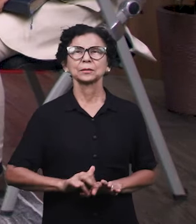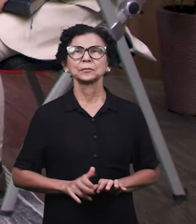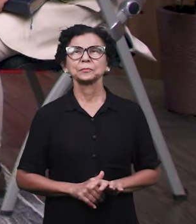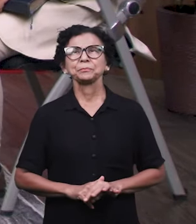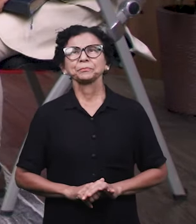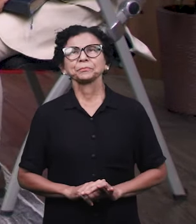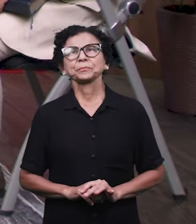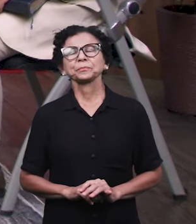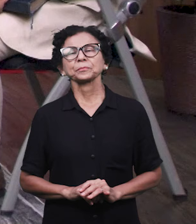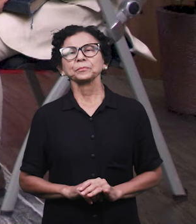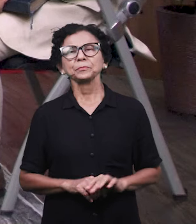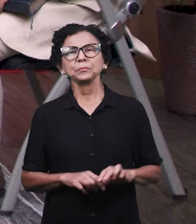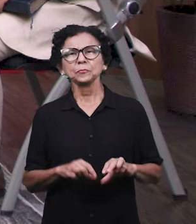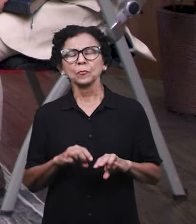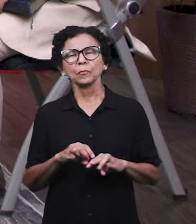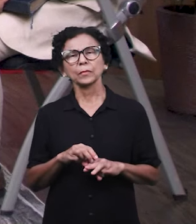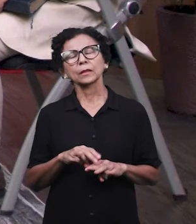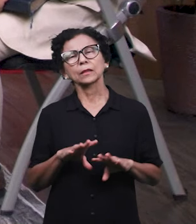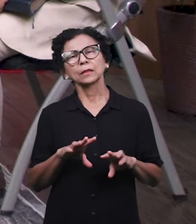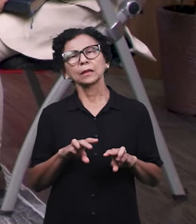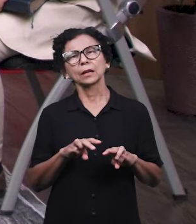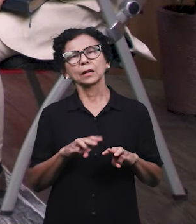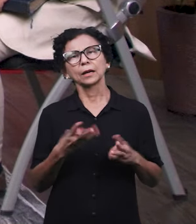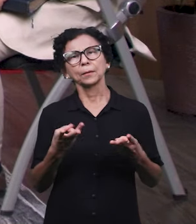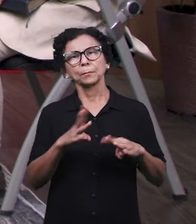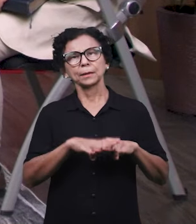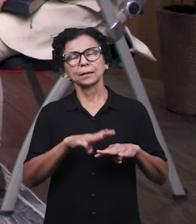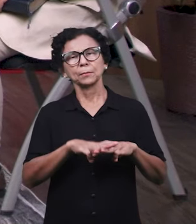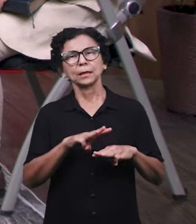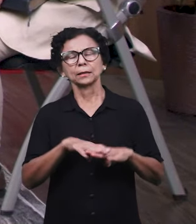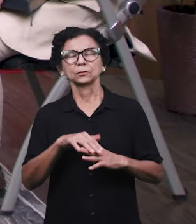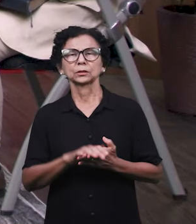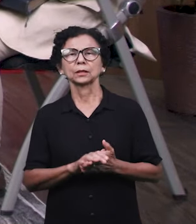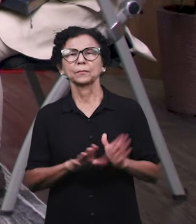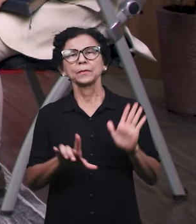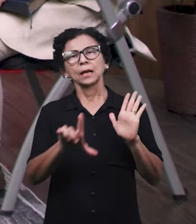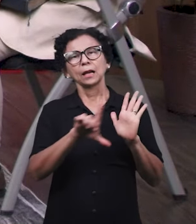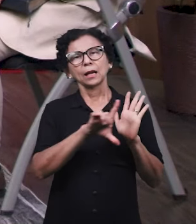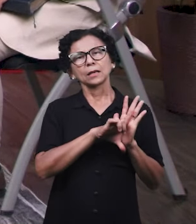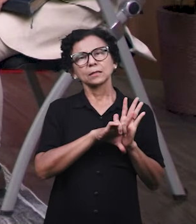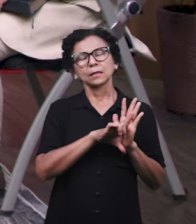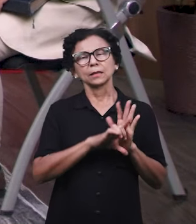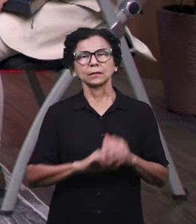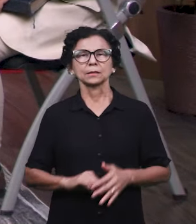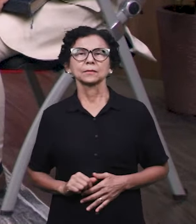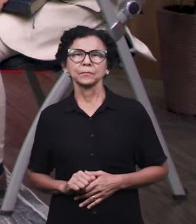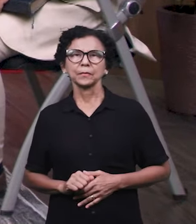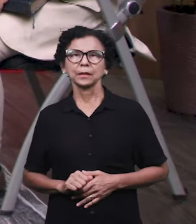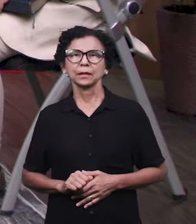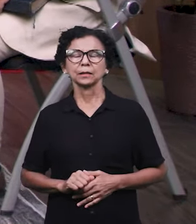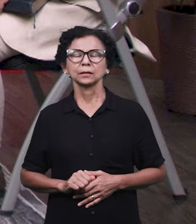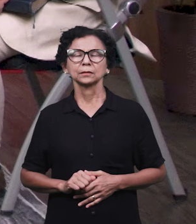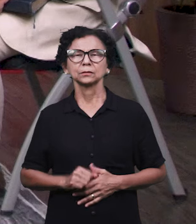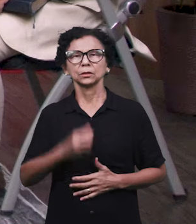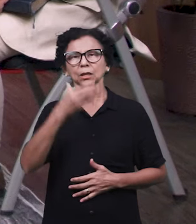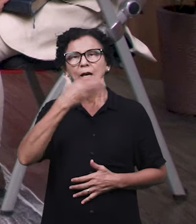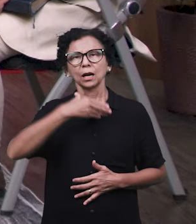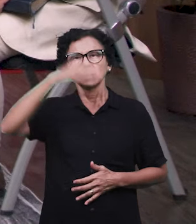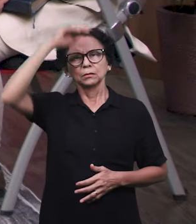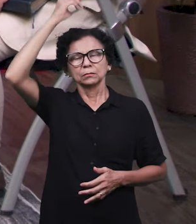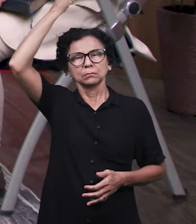Newton. As leis de Newton eram aplicadas em todo o universo e olha, isso aqui está certo e ponto. E Newton, ele tinha